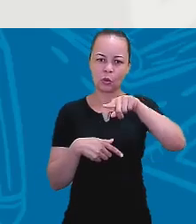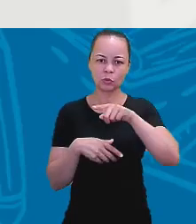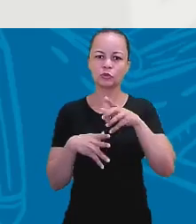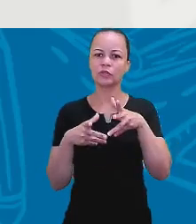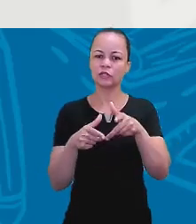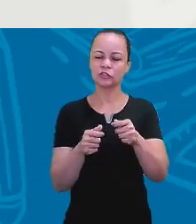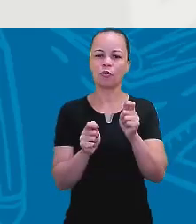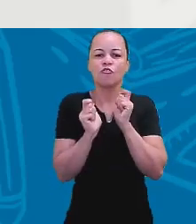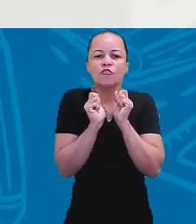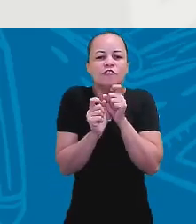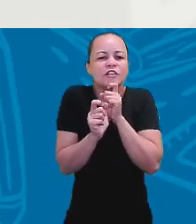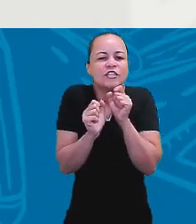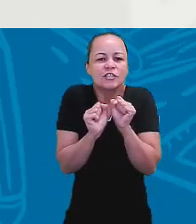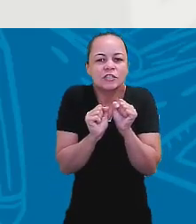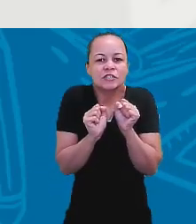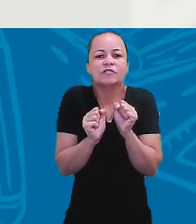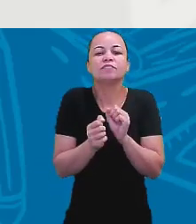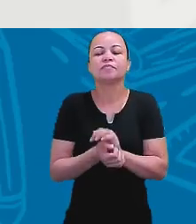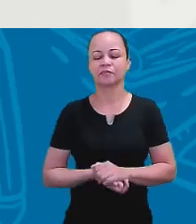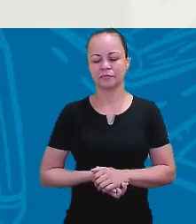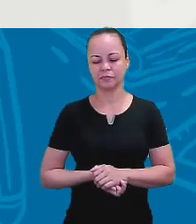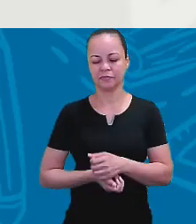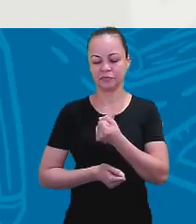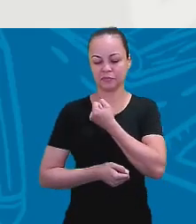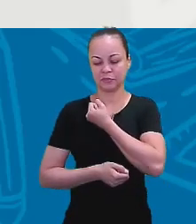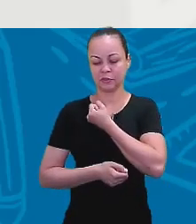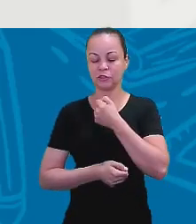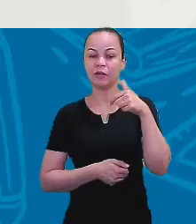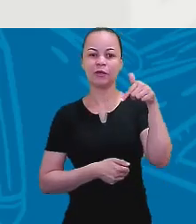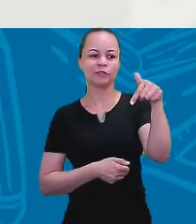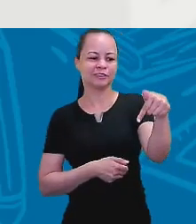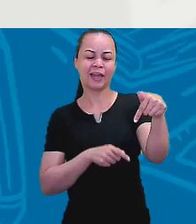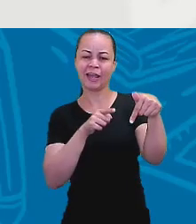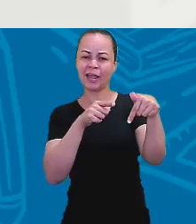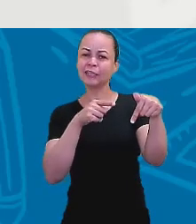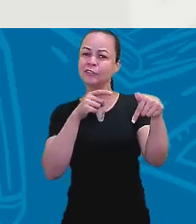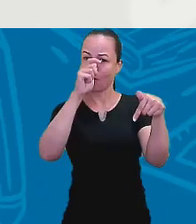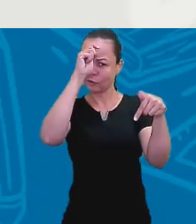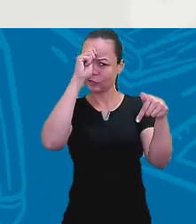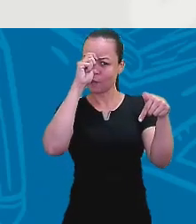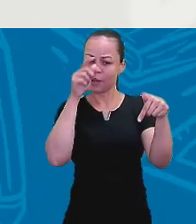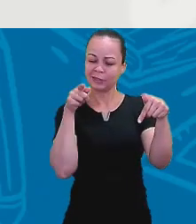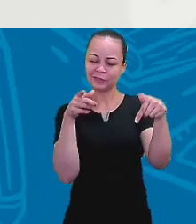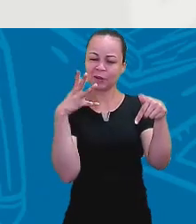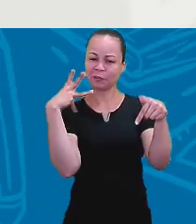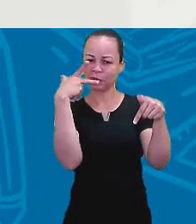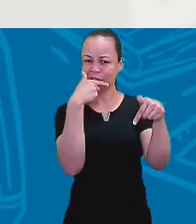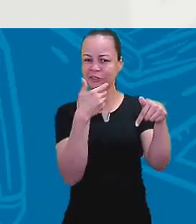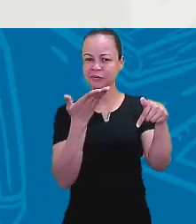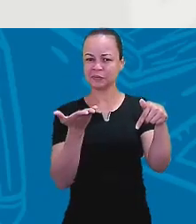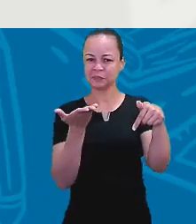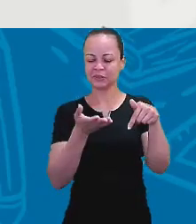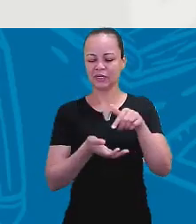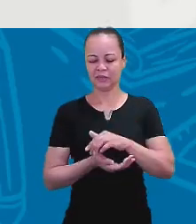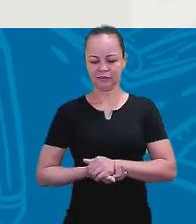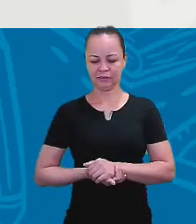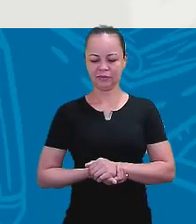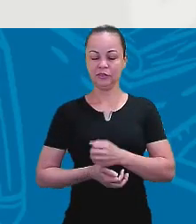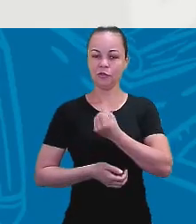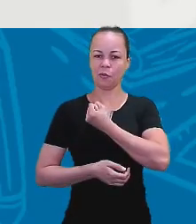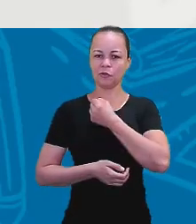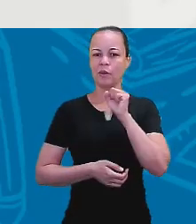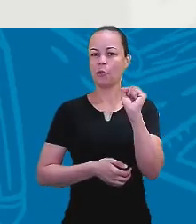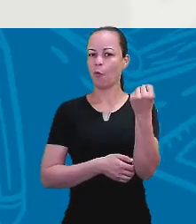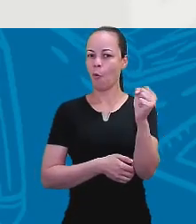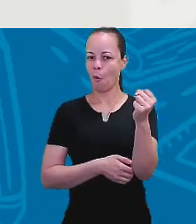frio. O número 7, olha o chapeuzinho. Que incrível esse chapéu do número 7. O número